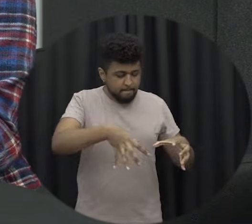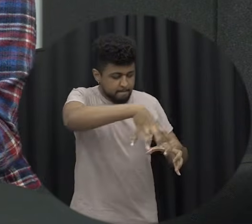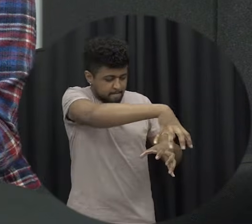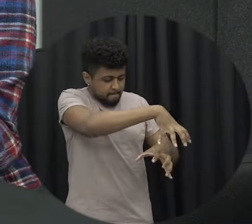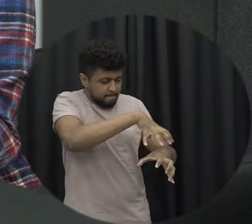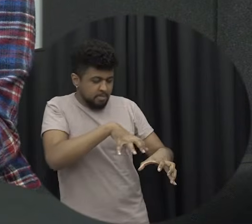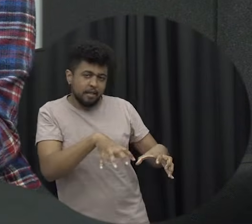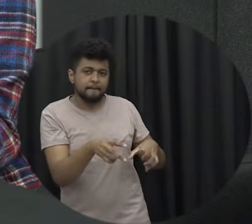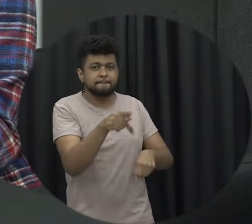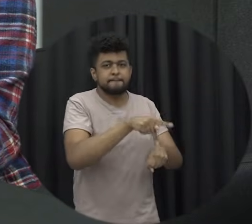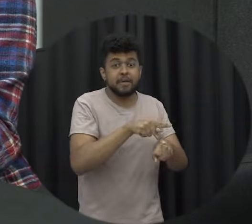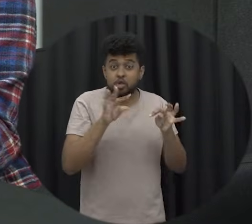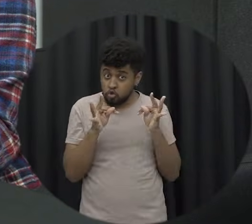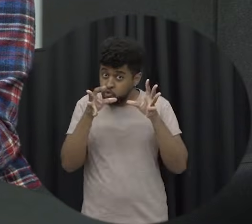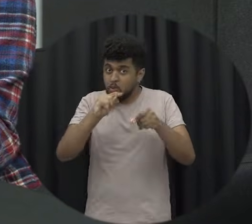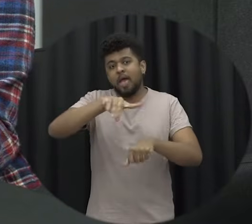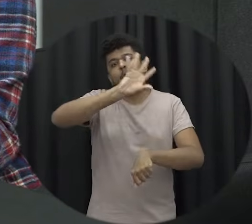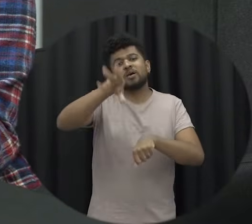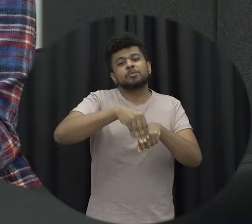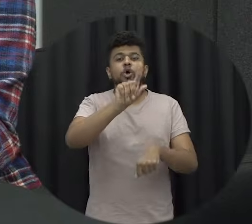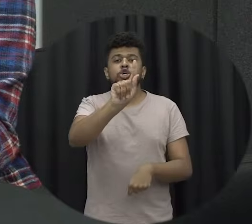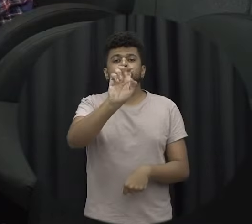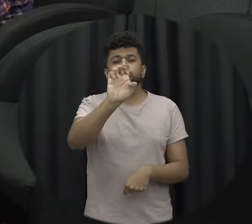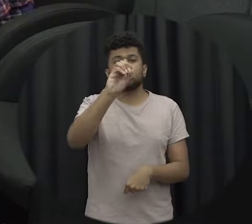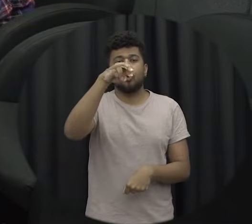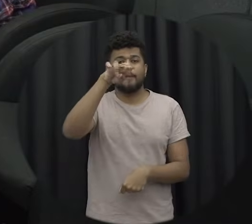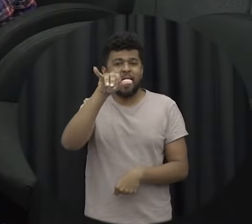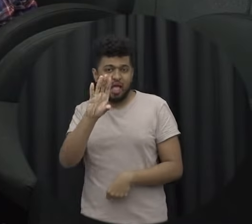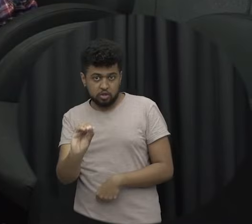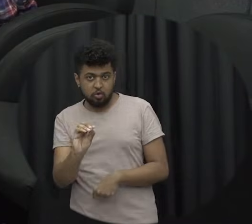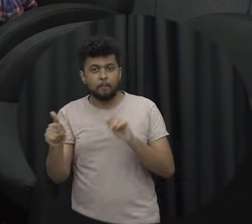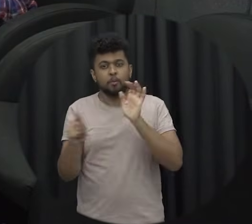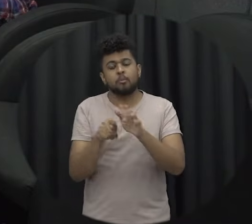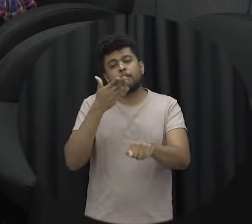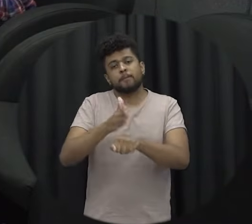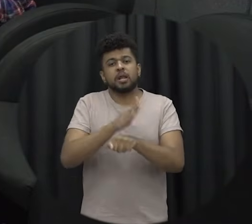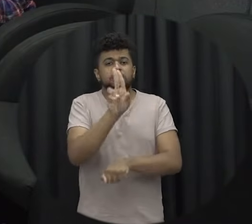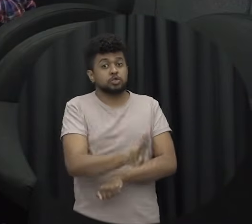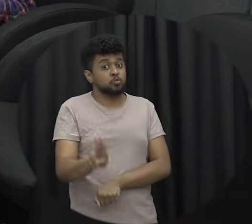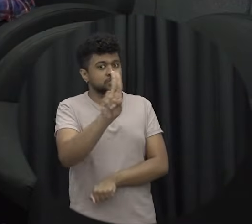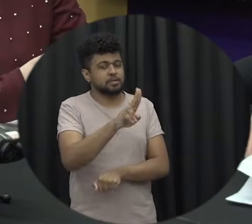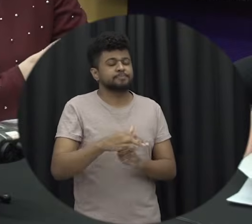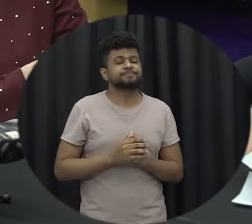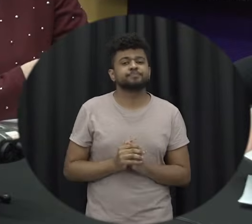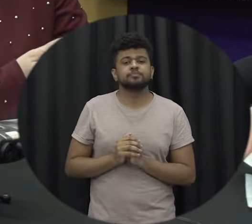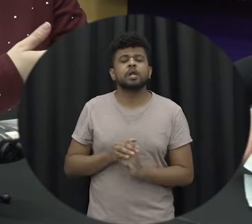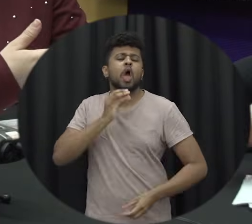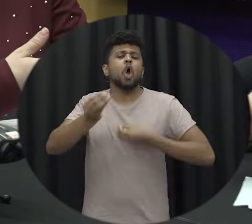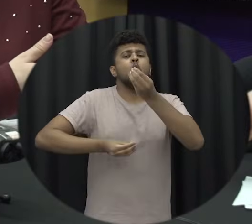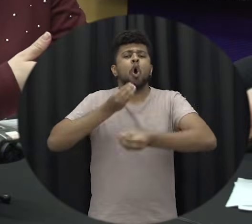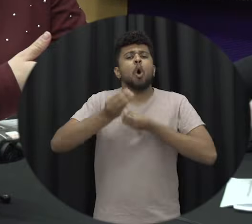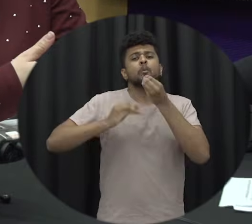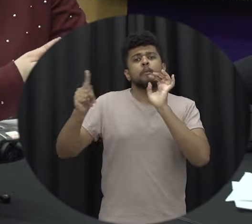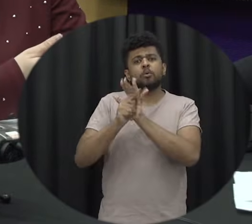conhecimento geométrico sendo empregado na prática, né. E como que a abordagem histórica ela poderia melhorar o ensino